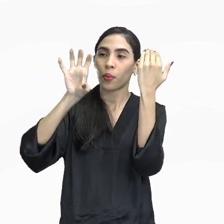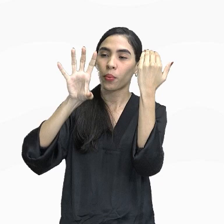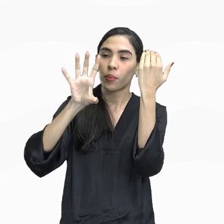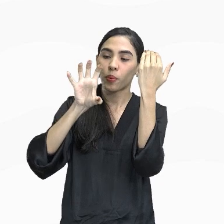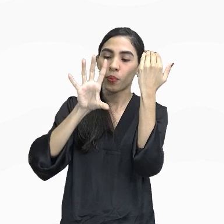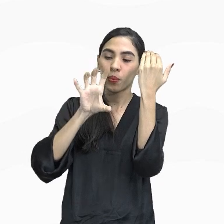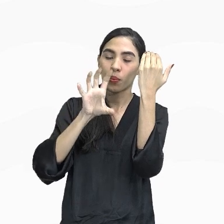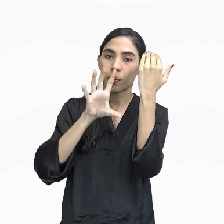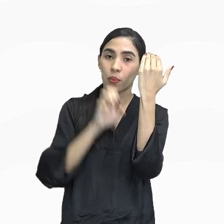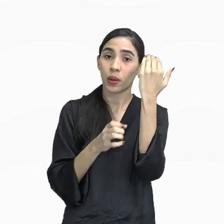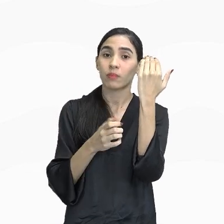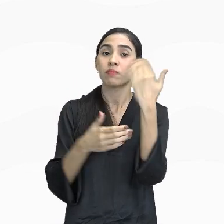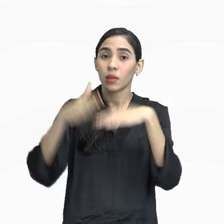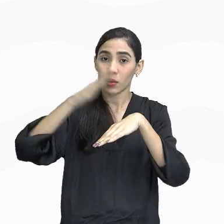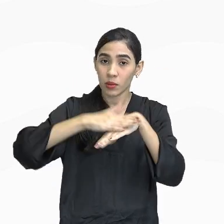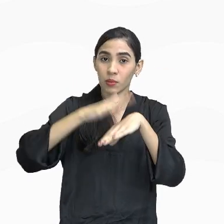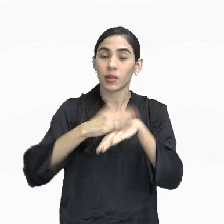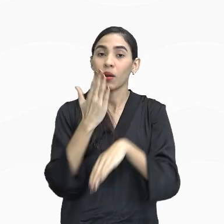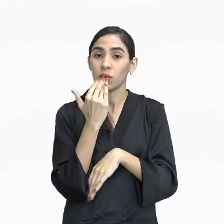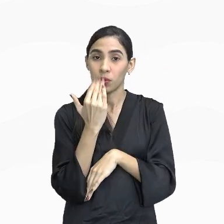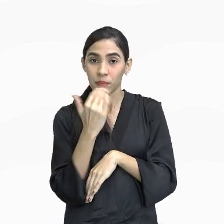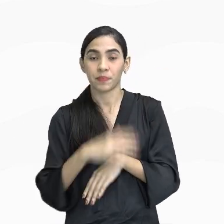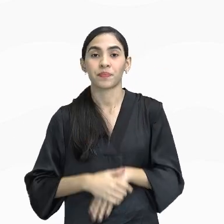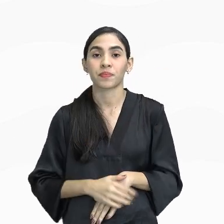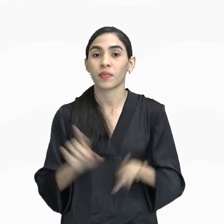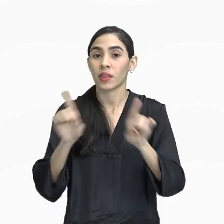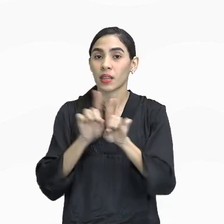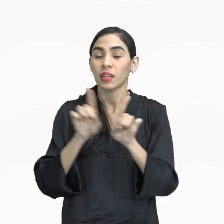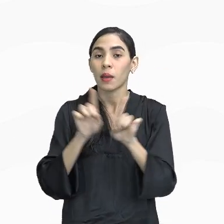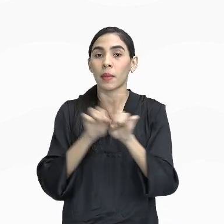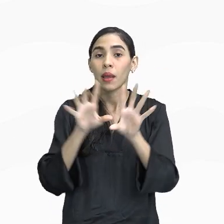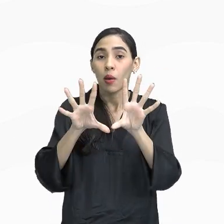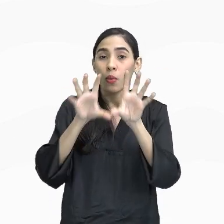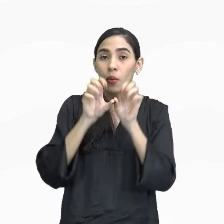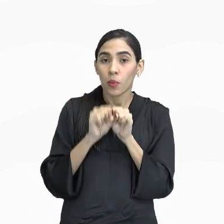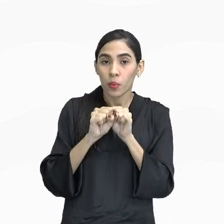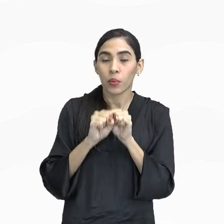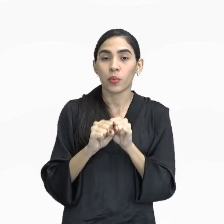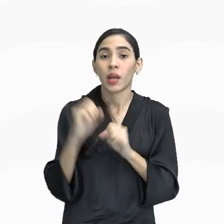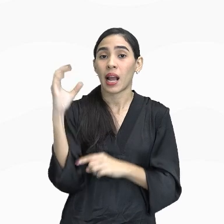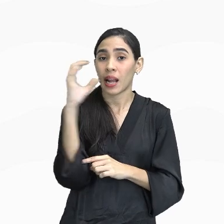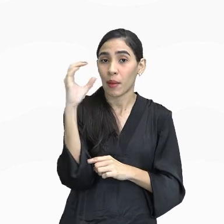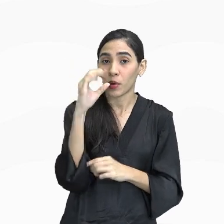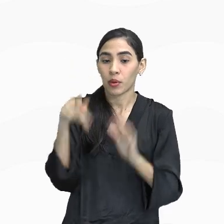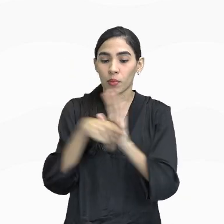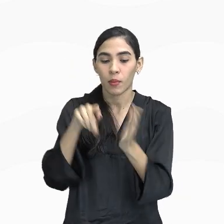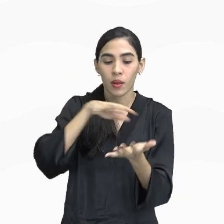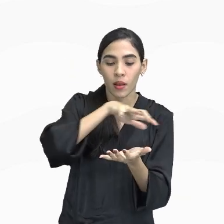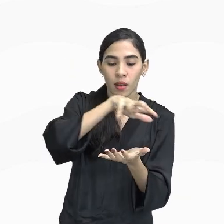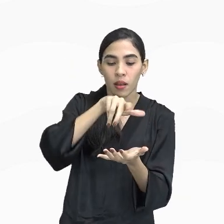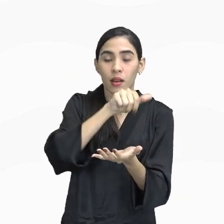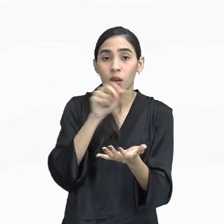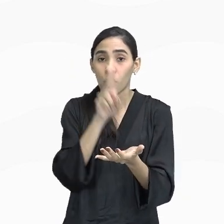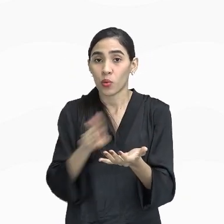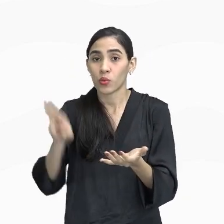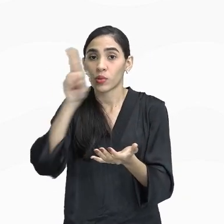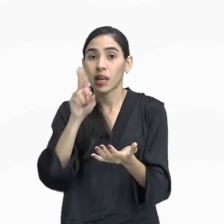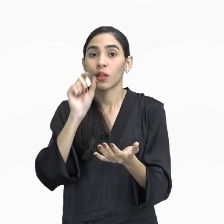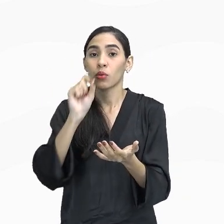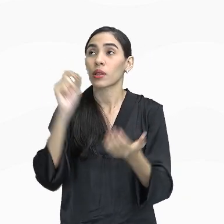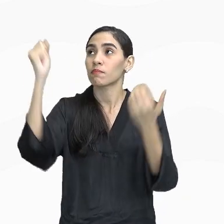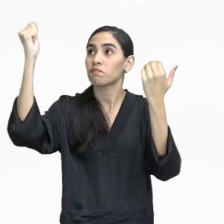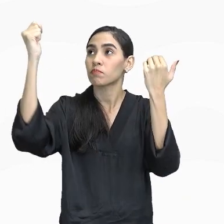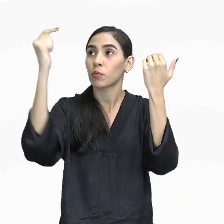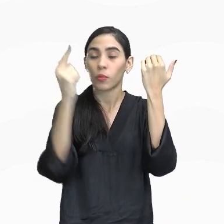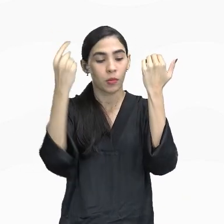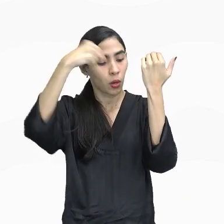produzir o seu próprio alimento, certo? E eles absorvem o gás carbônico da atmosfera para utilizá-los na fotossíntese, né? Que, como